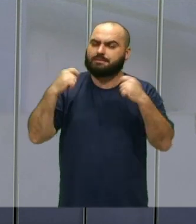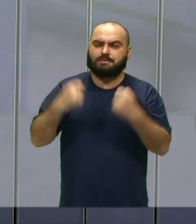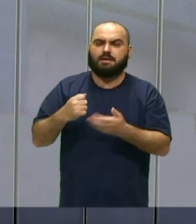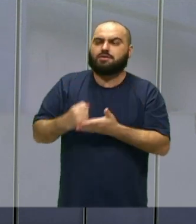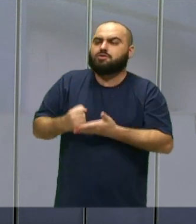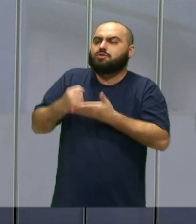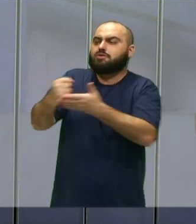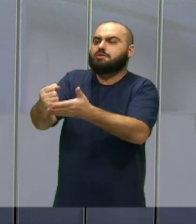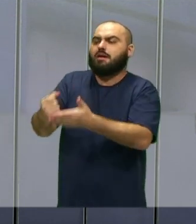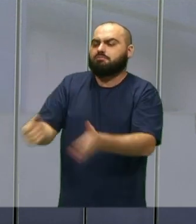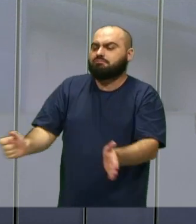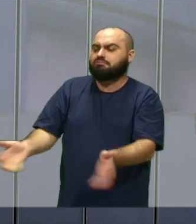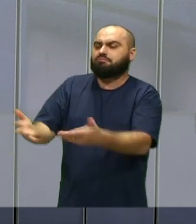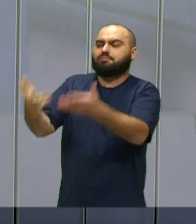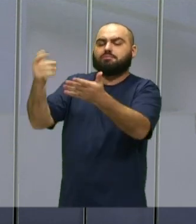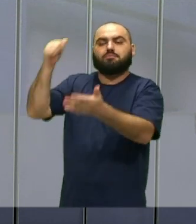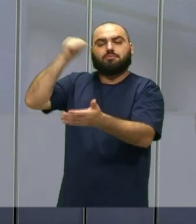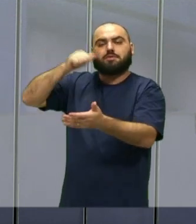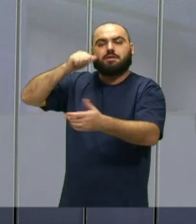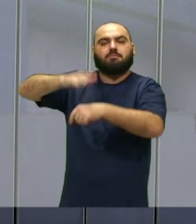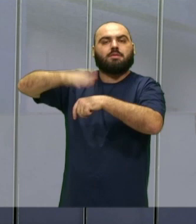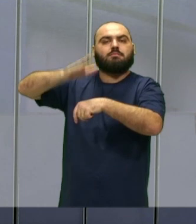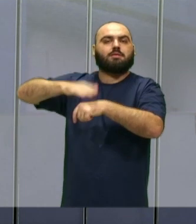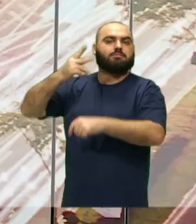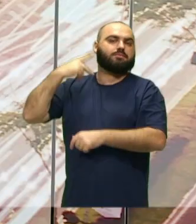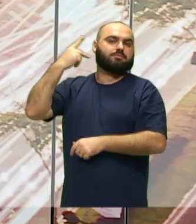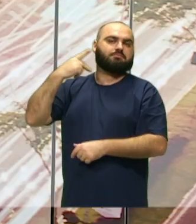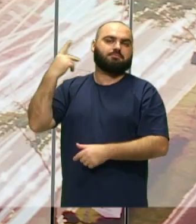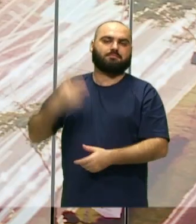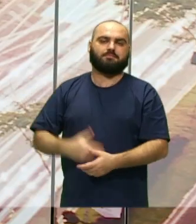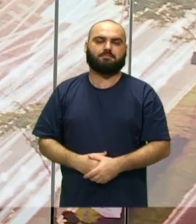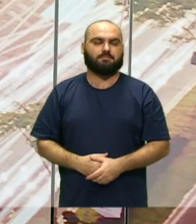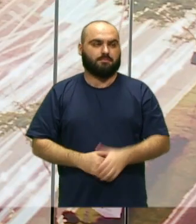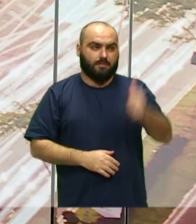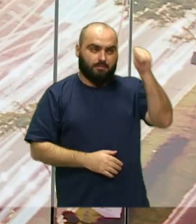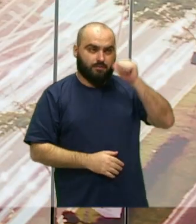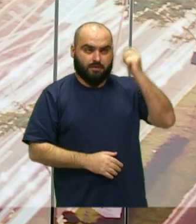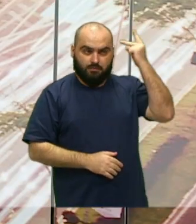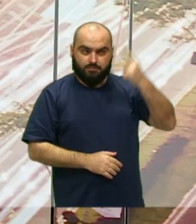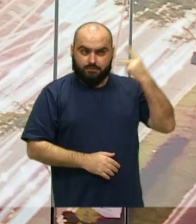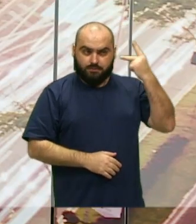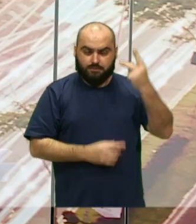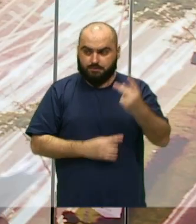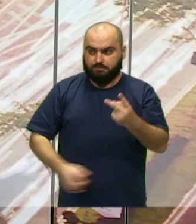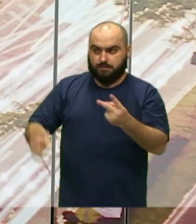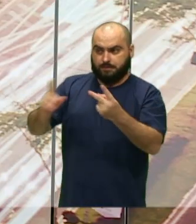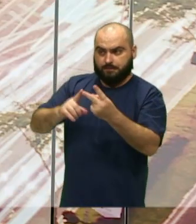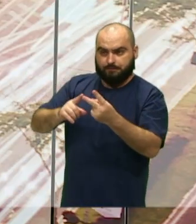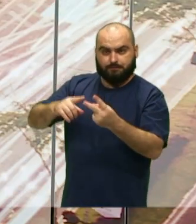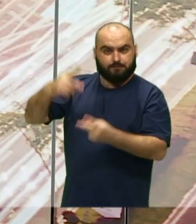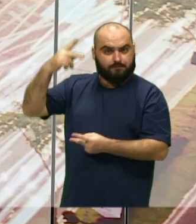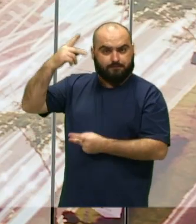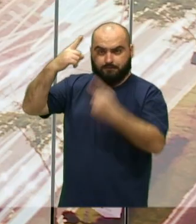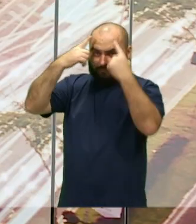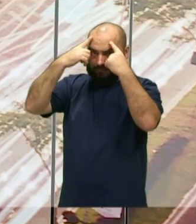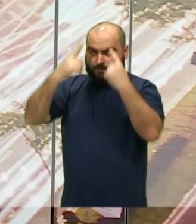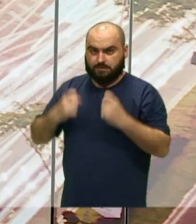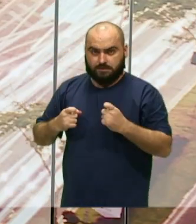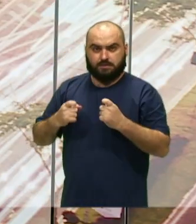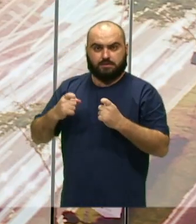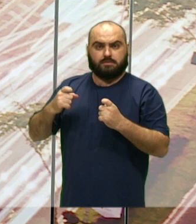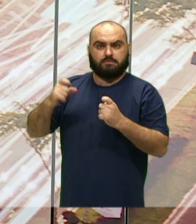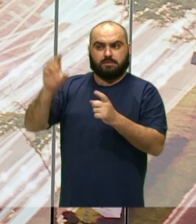outras mulheres e a gente poder falar mais de mulher na política. Mulher na política e violência doméstica, ou assédio moral